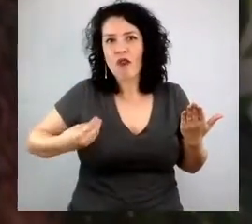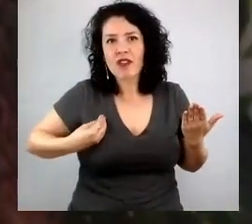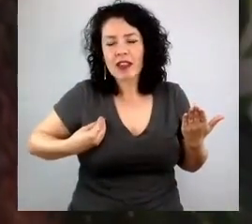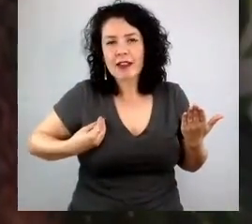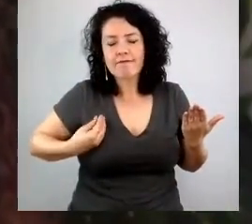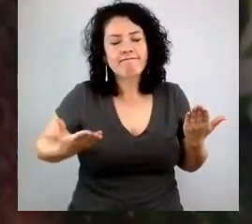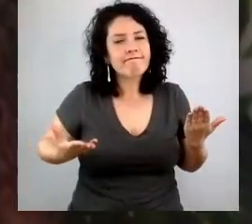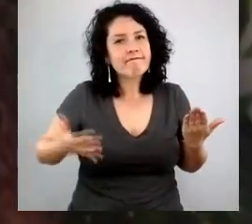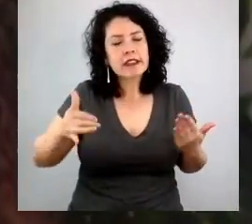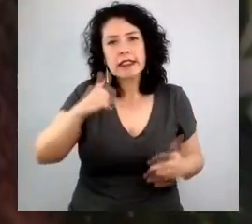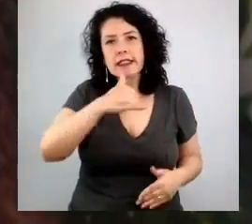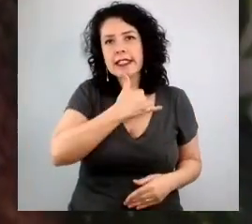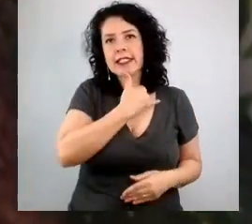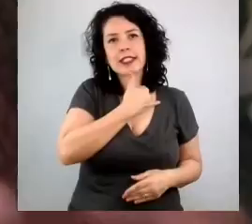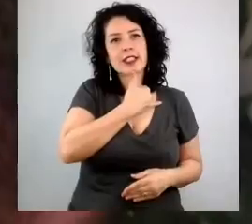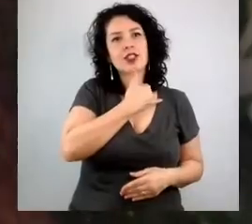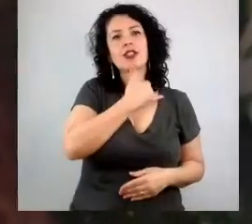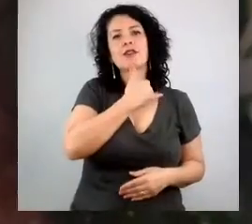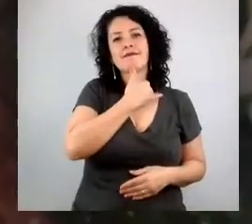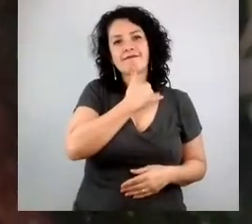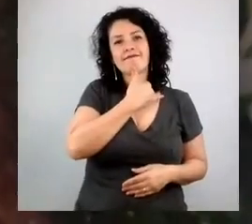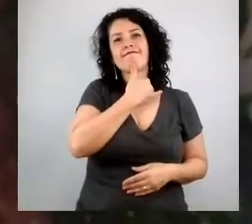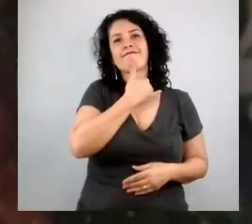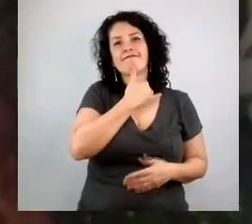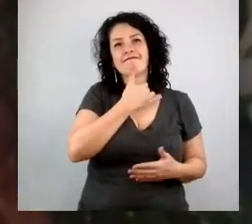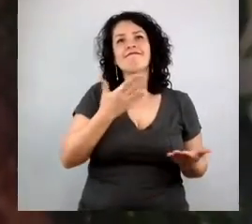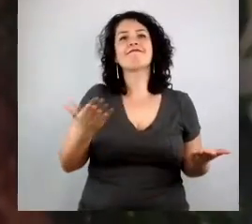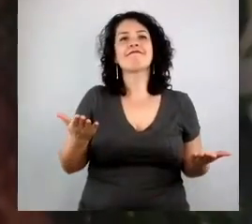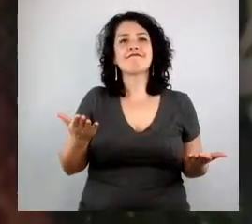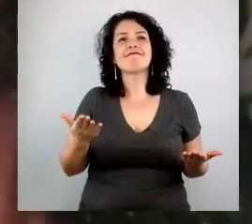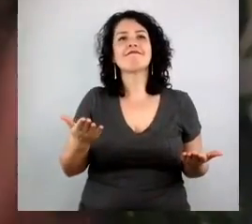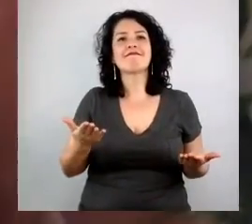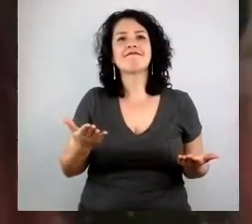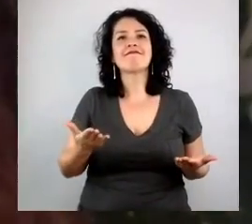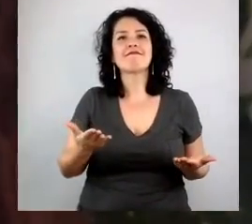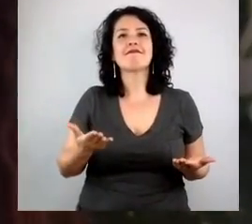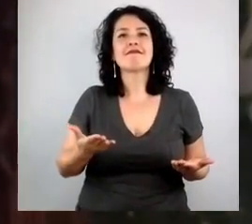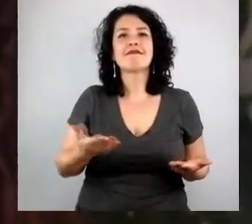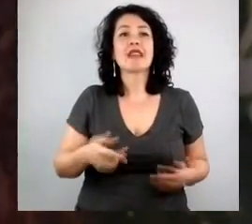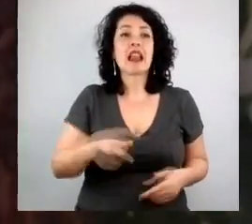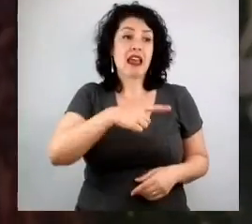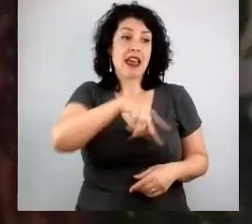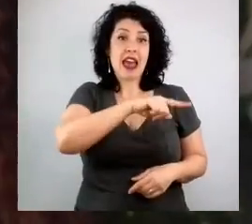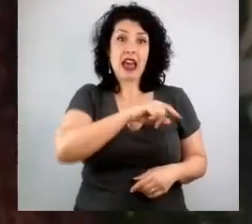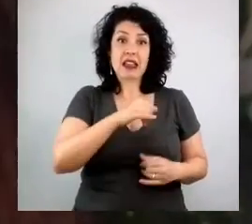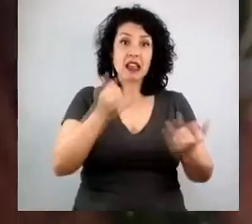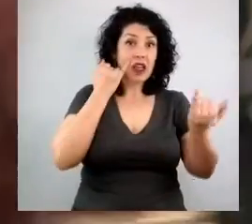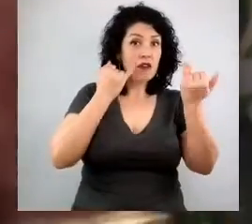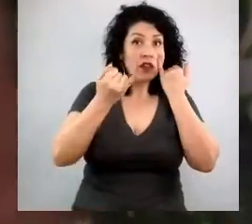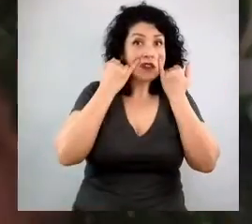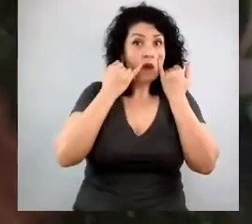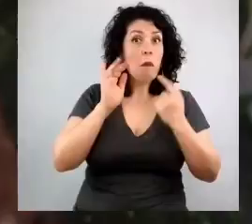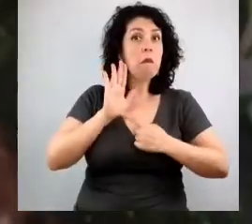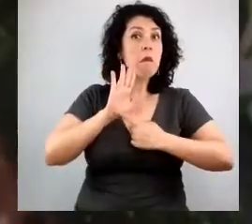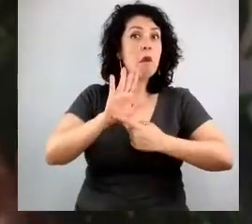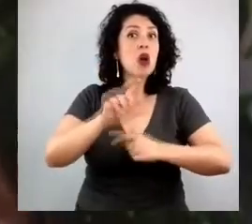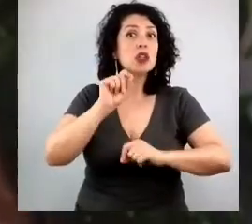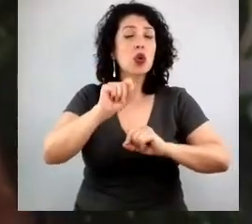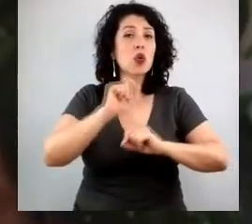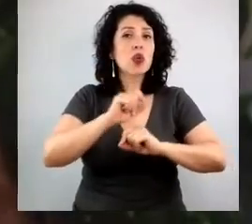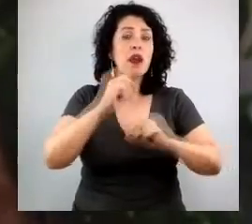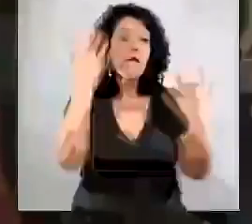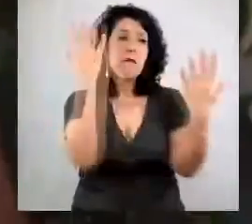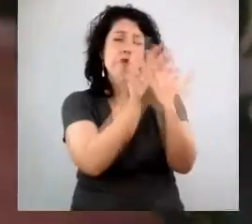Olha como esse dado também simboliza essa invisibilidade que a gente está falando, essa maioria que é